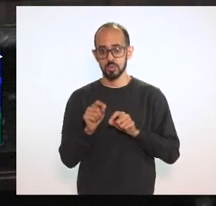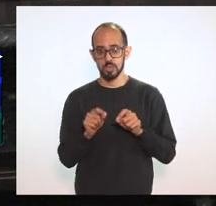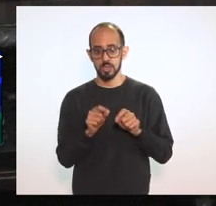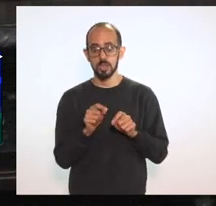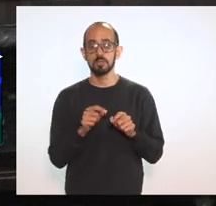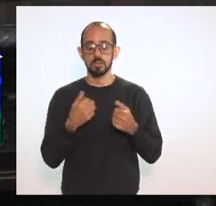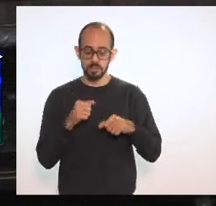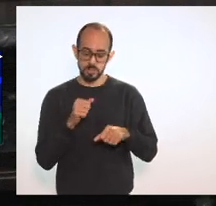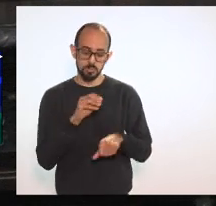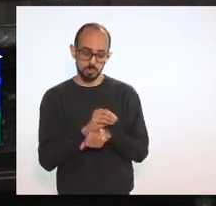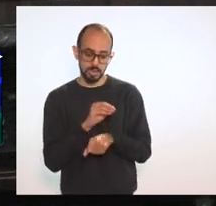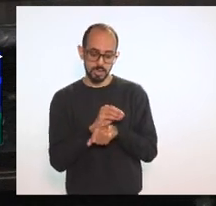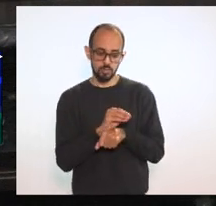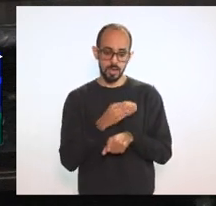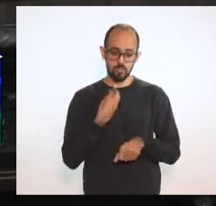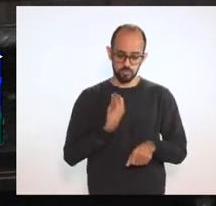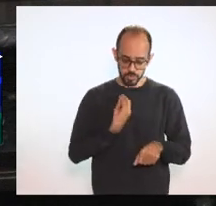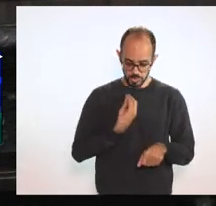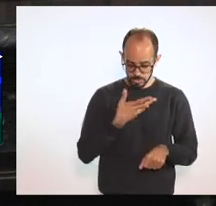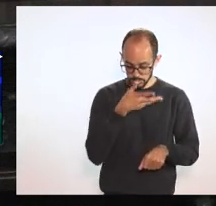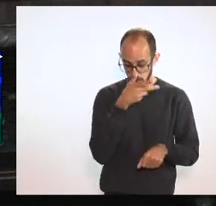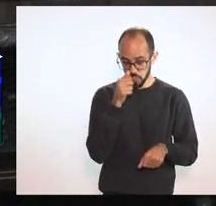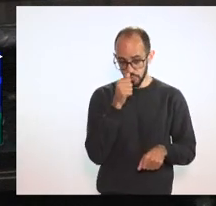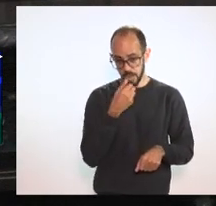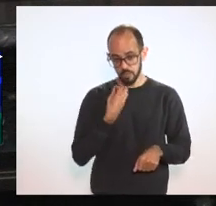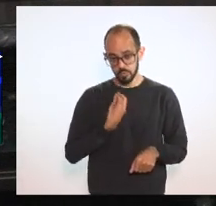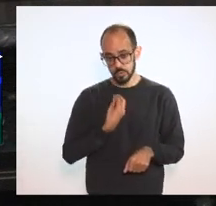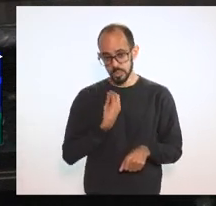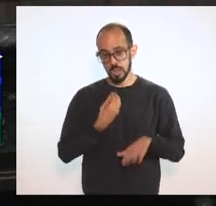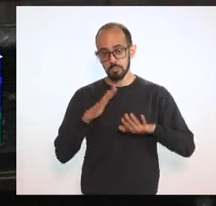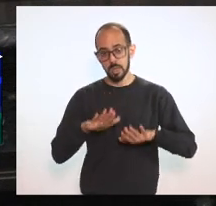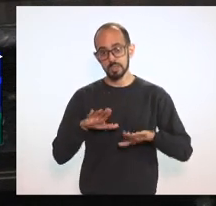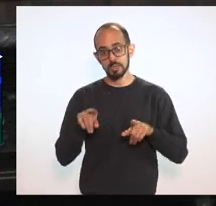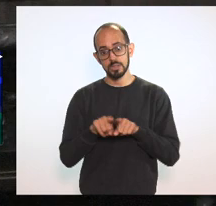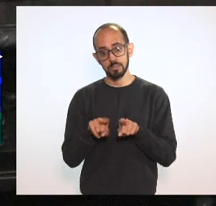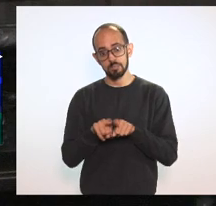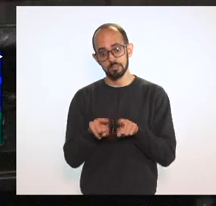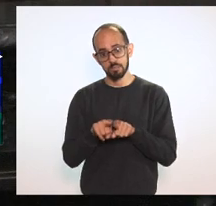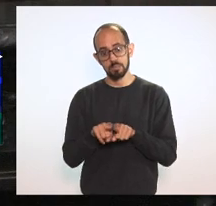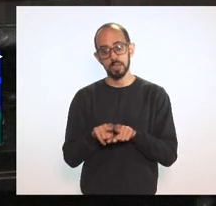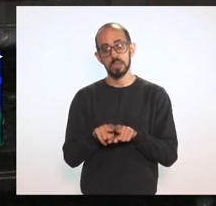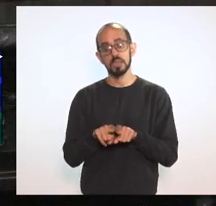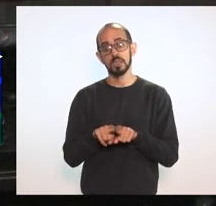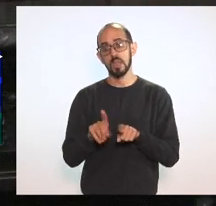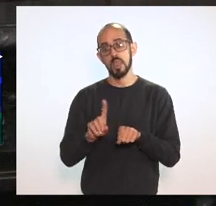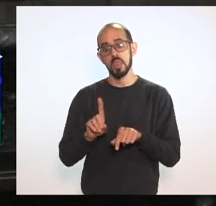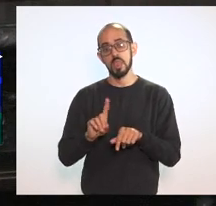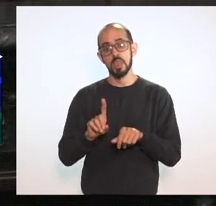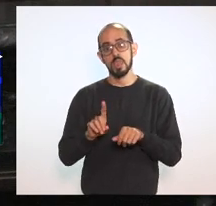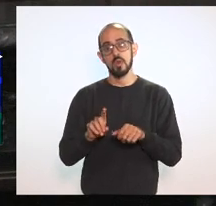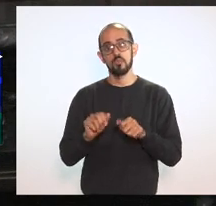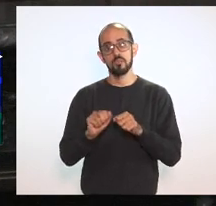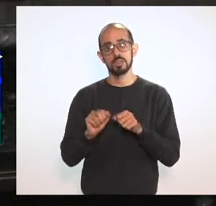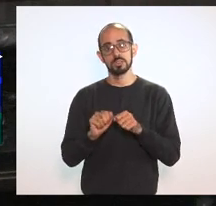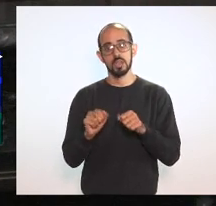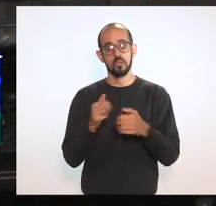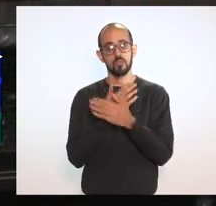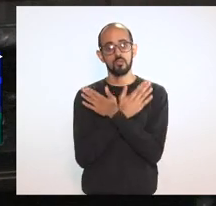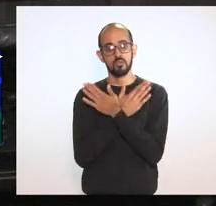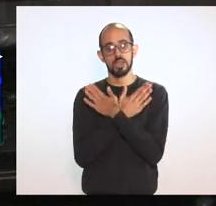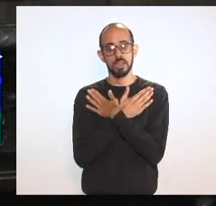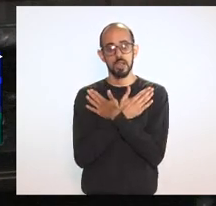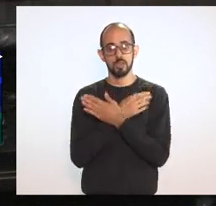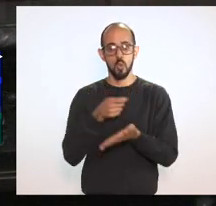cuidar de preservar a vida e salvar a vida e ao mesmo tempo não tratar como um feriado não tratar com feriado